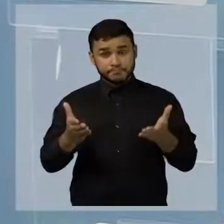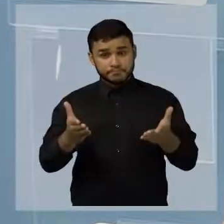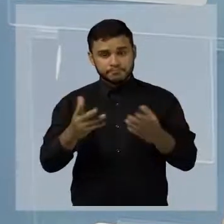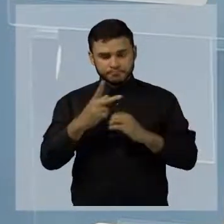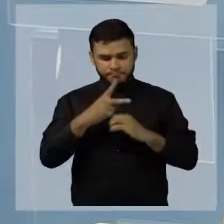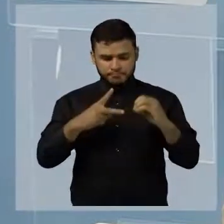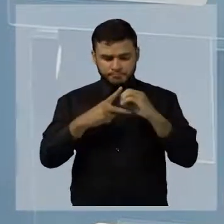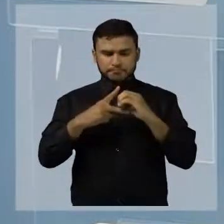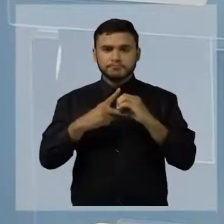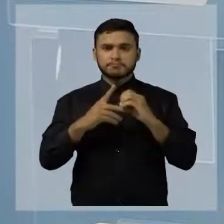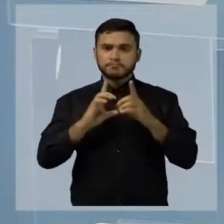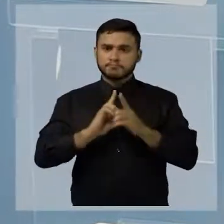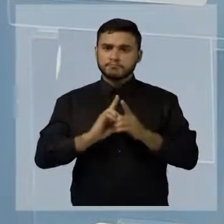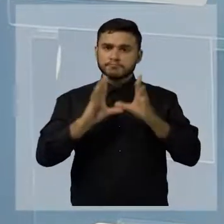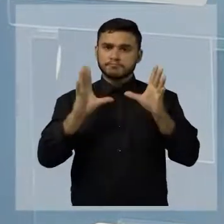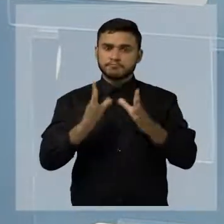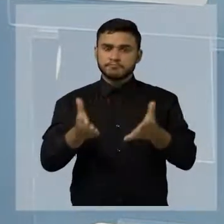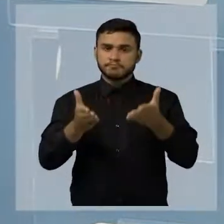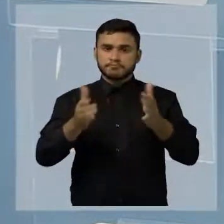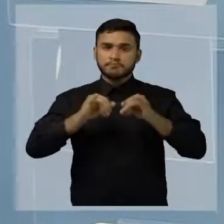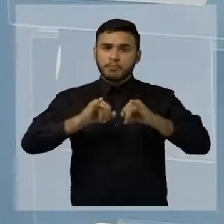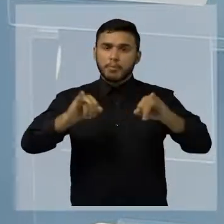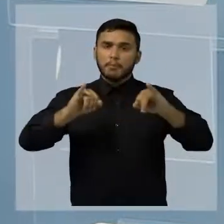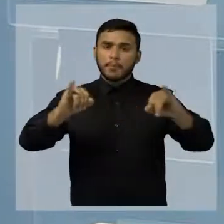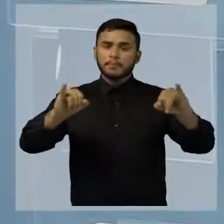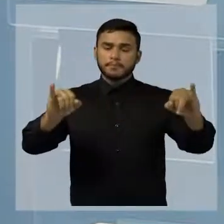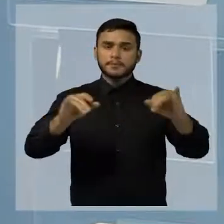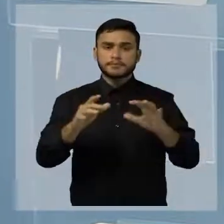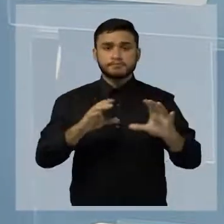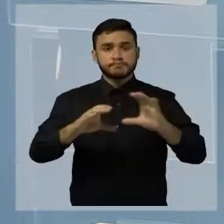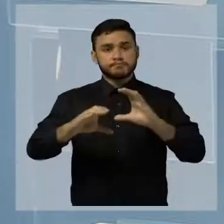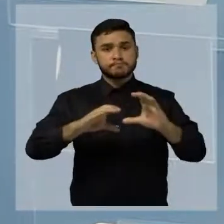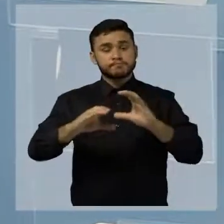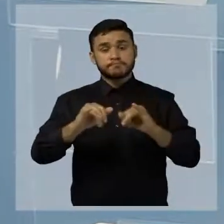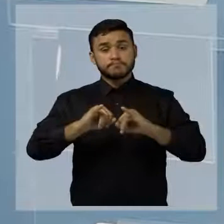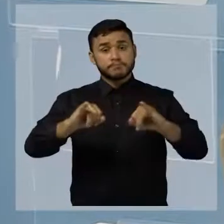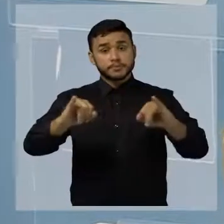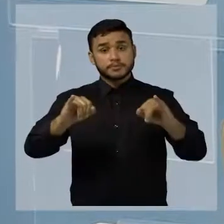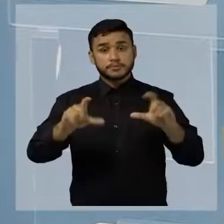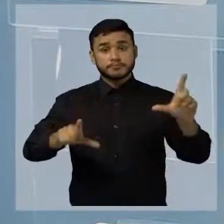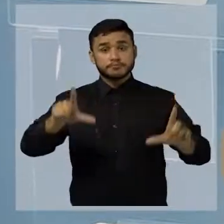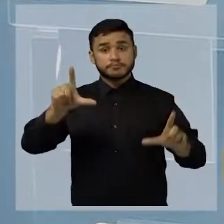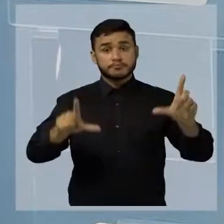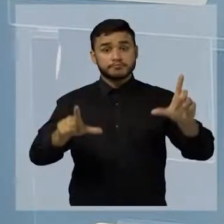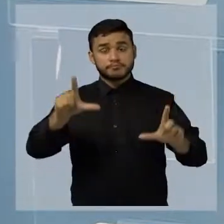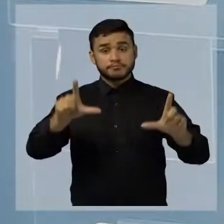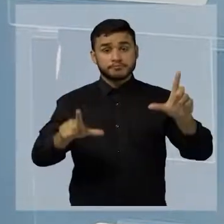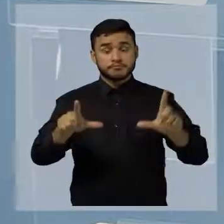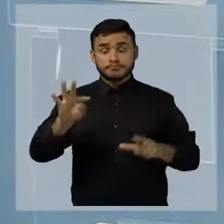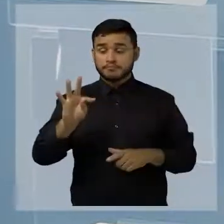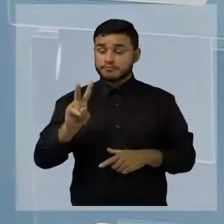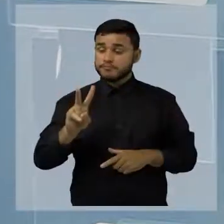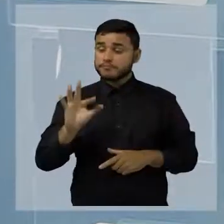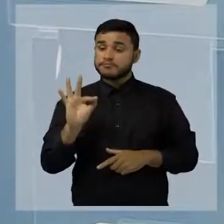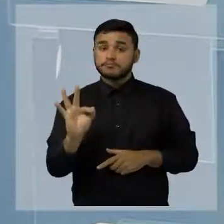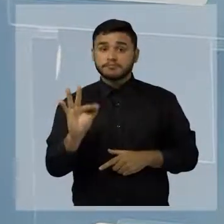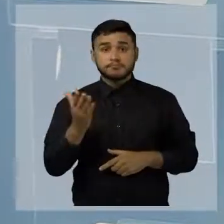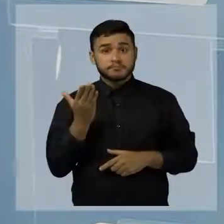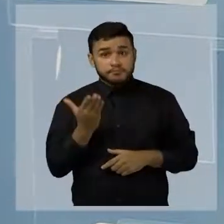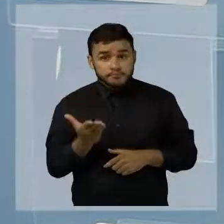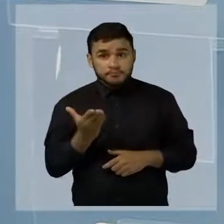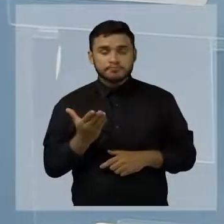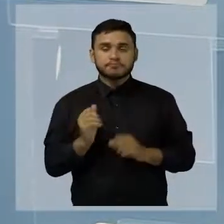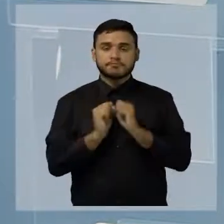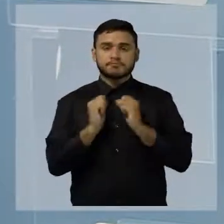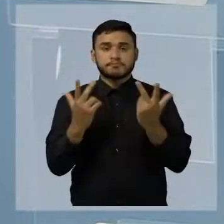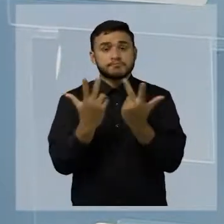de democratização da informação da Câmara Municipal de Fortaleza por meio aqui da TV Fortaleza. O programa